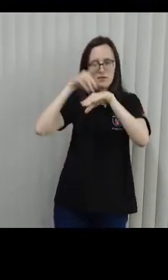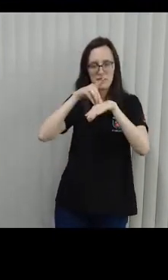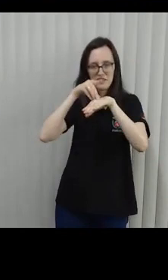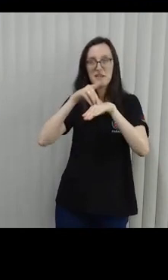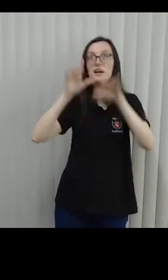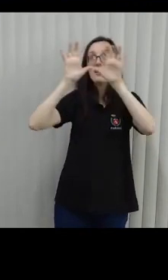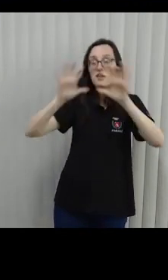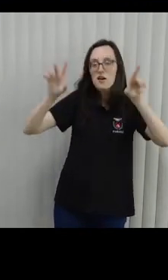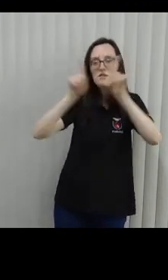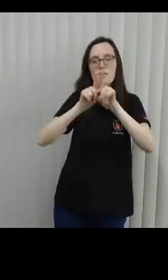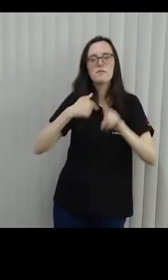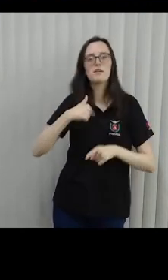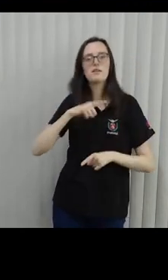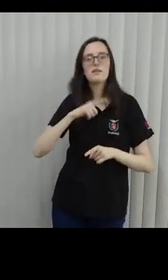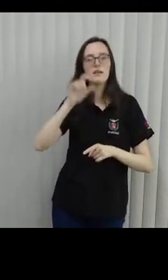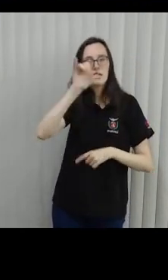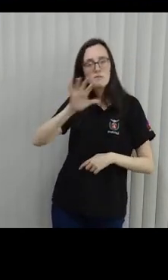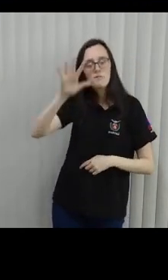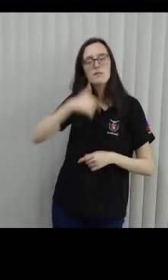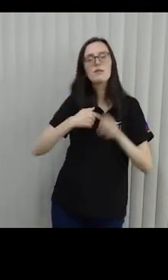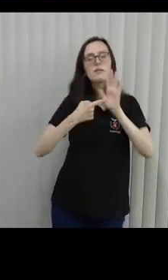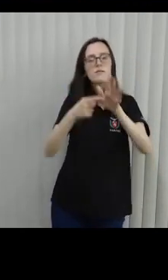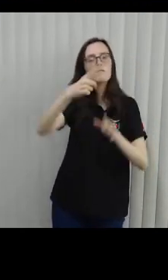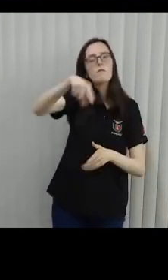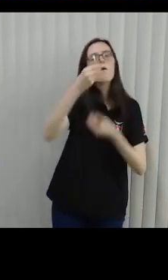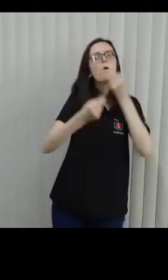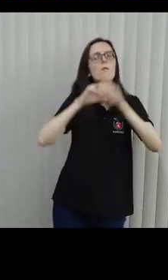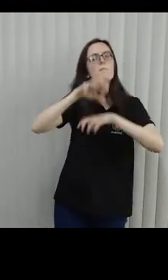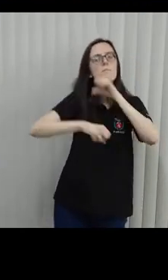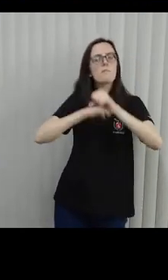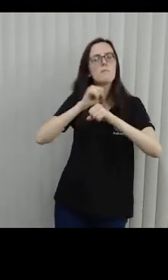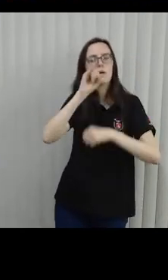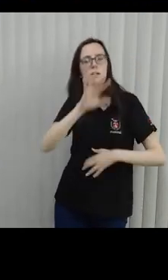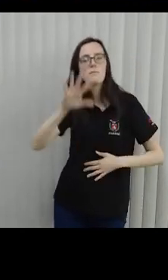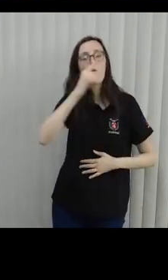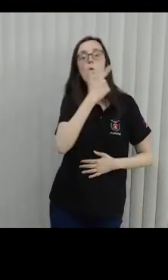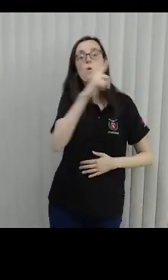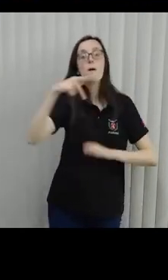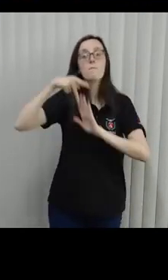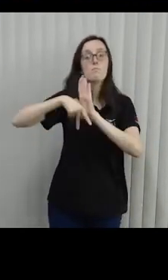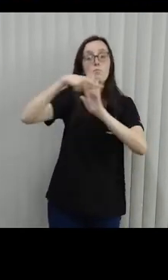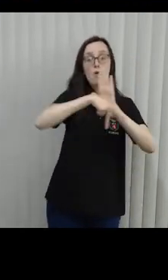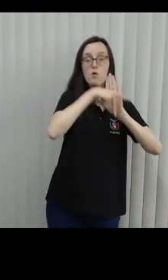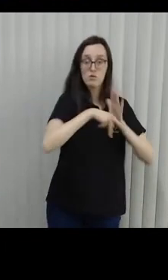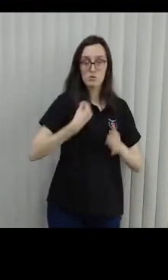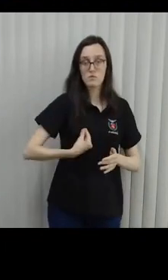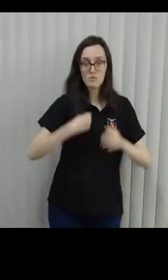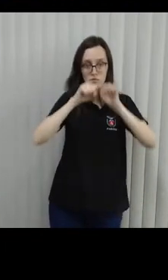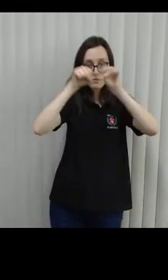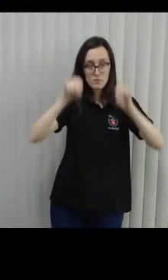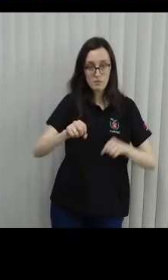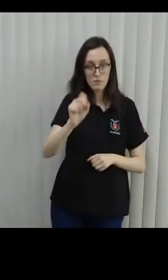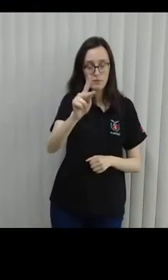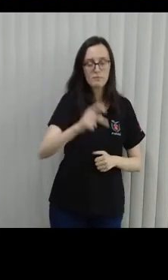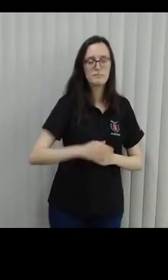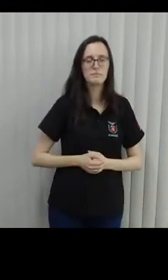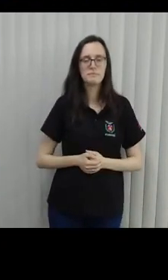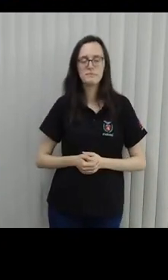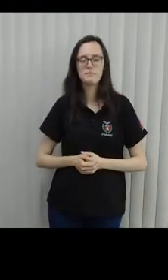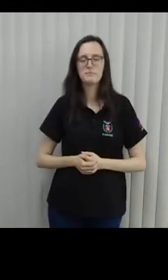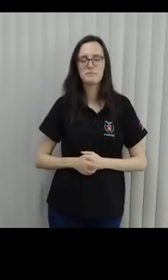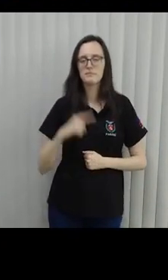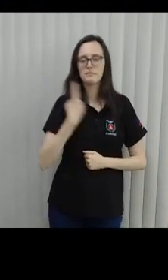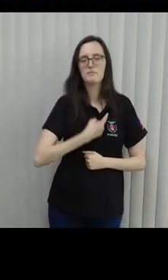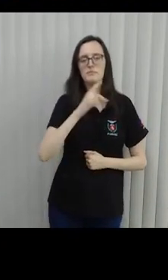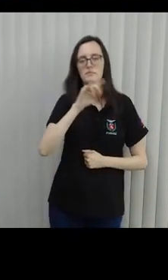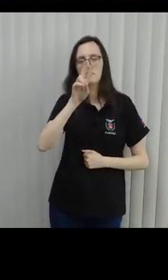Eu vou carregar essas imagens, eu vou ensinar vocês como é que vocês pegam imagens de outros projetos que estão lá na plataforma do Scratch, beleza? Então vamos lá, a gente